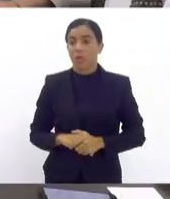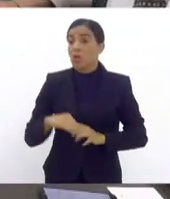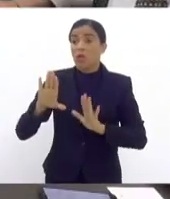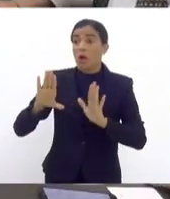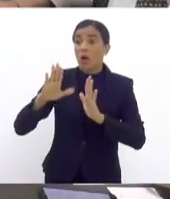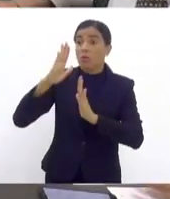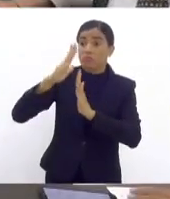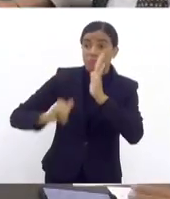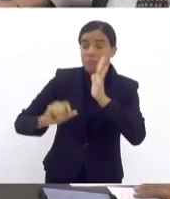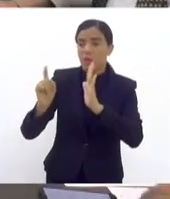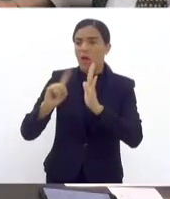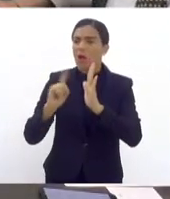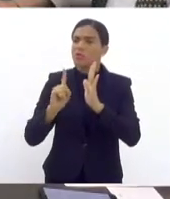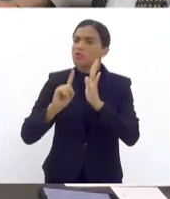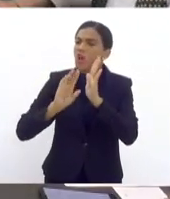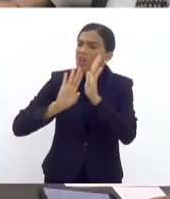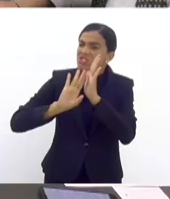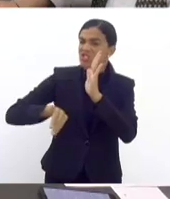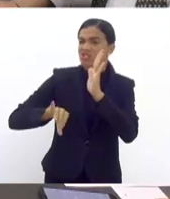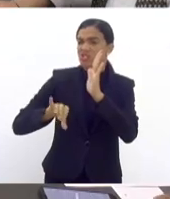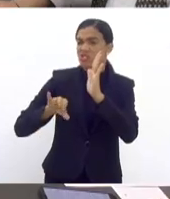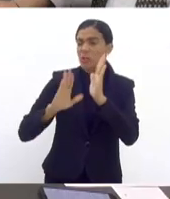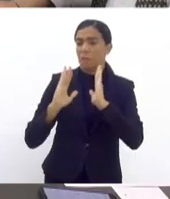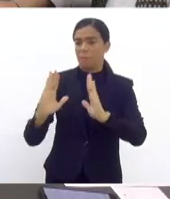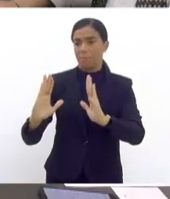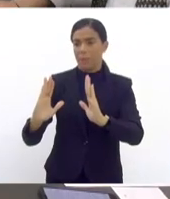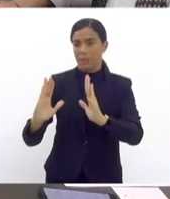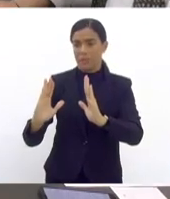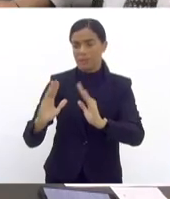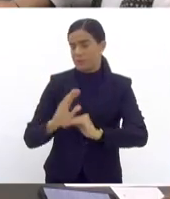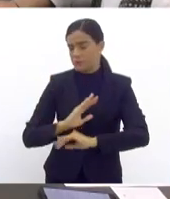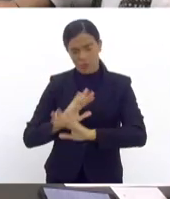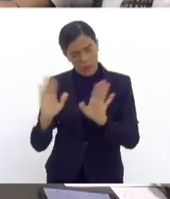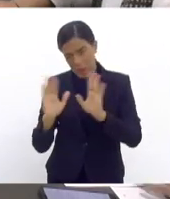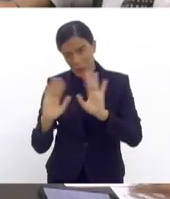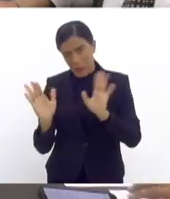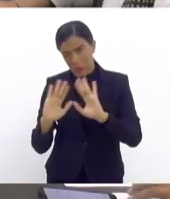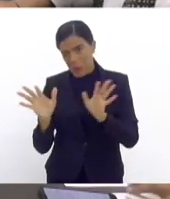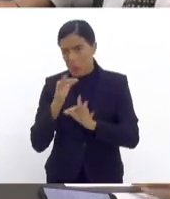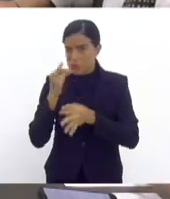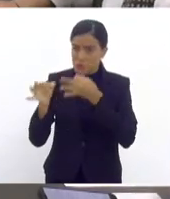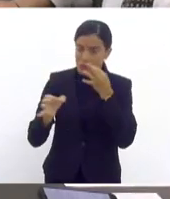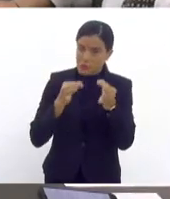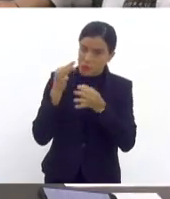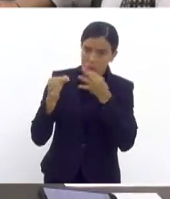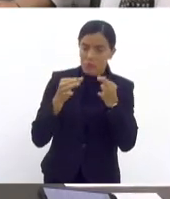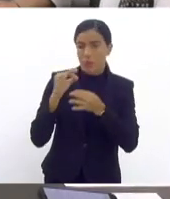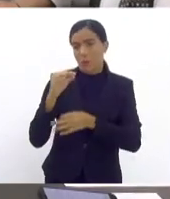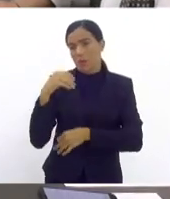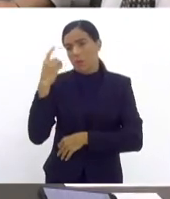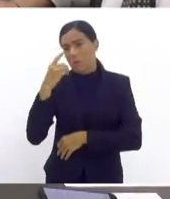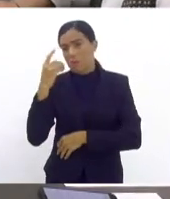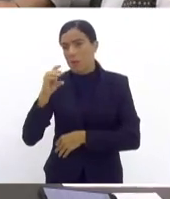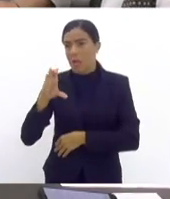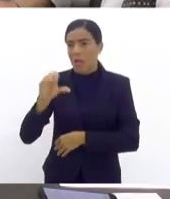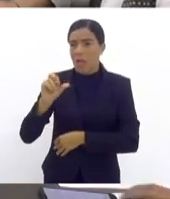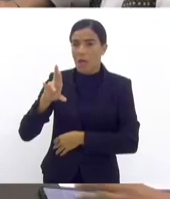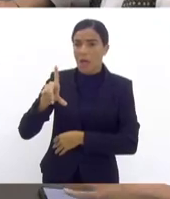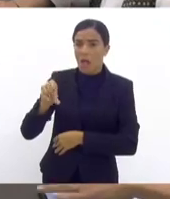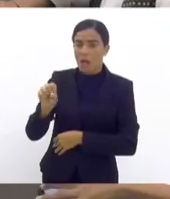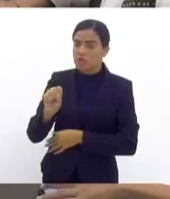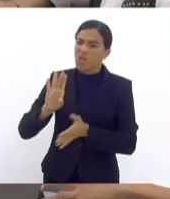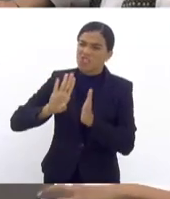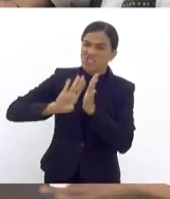não, alterar, é só tirar o prazo. É, tira o prazo, não precisa suprimir. Entregou, né? É porque a sugestão do deputado Carlos de Miquel é de supressão. Não, só tirar o prazo. Véio. Só